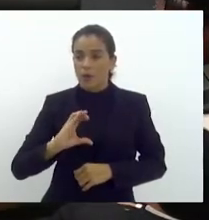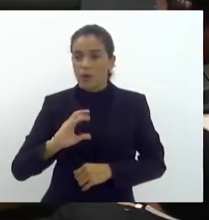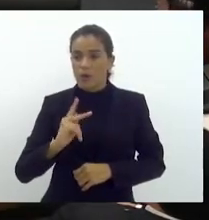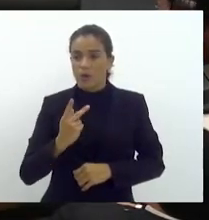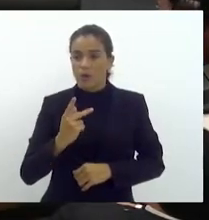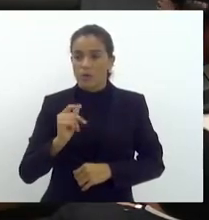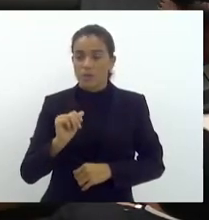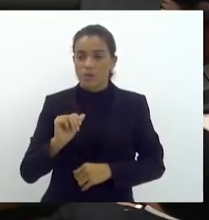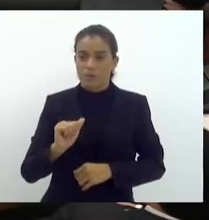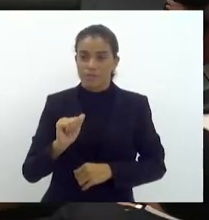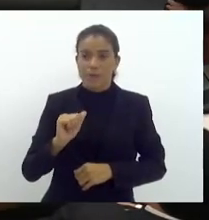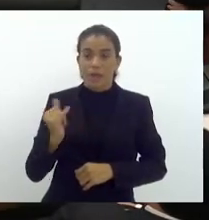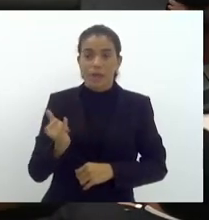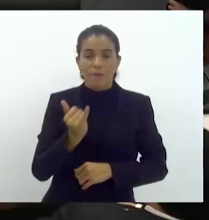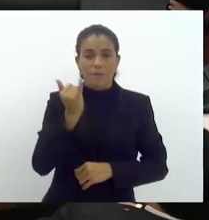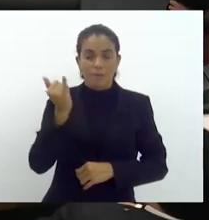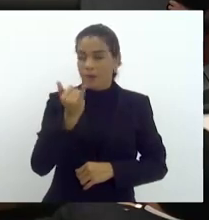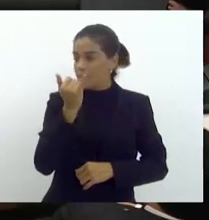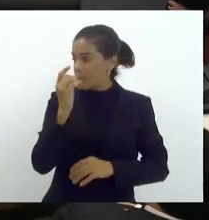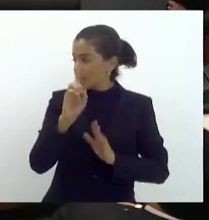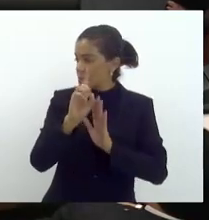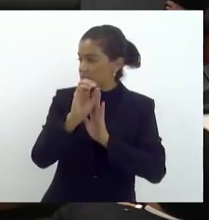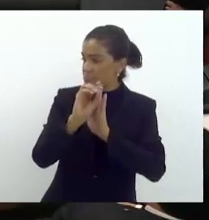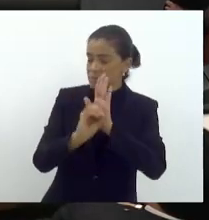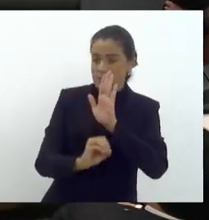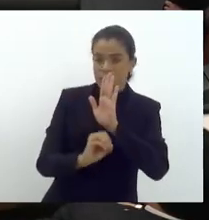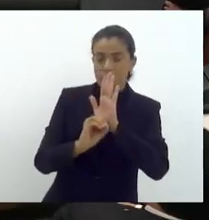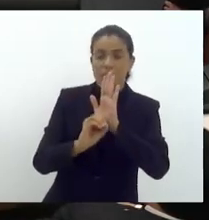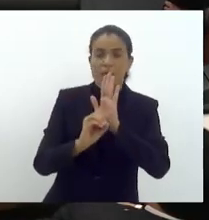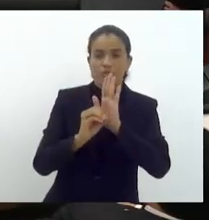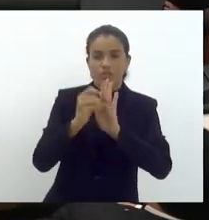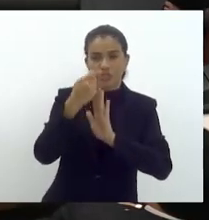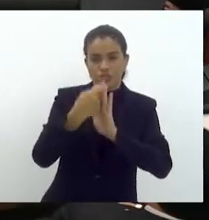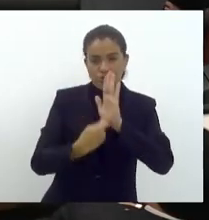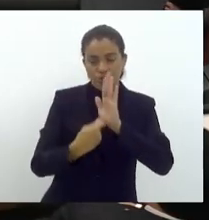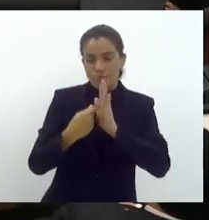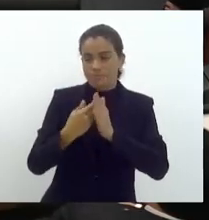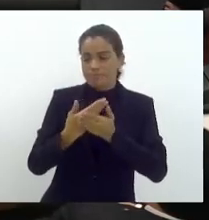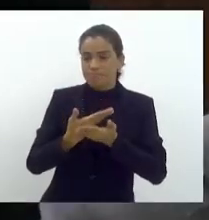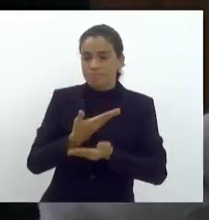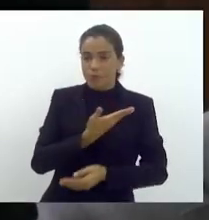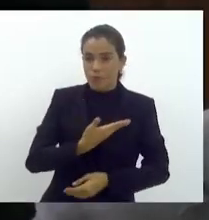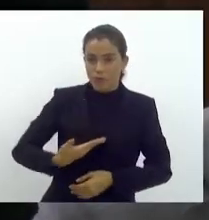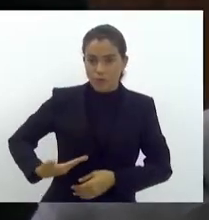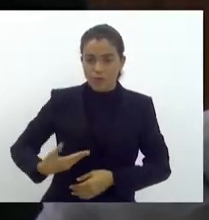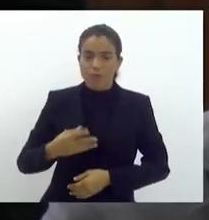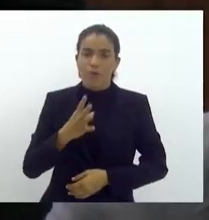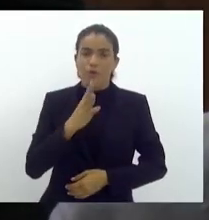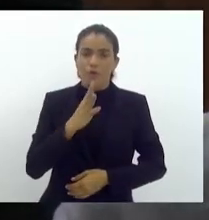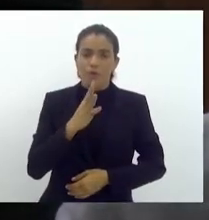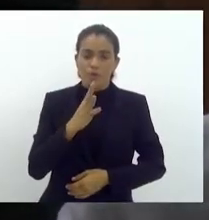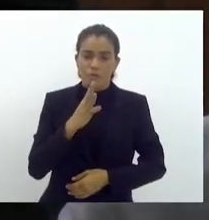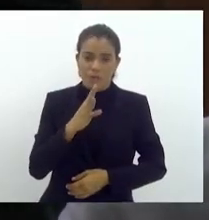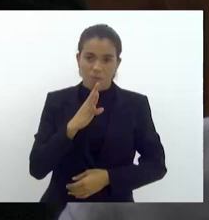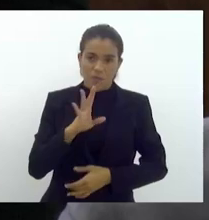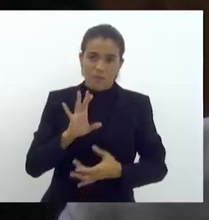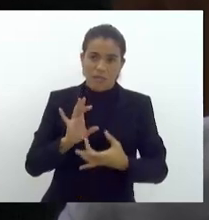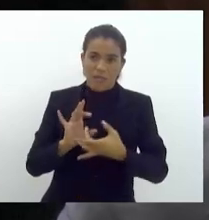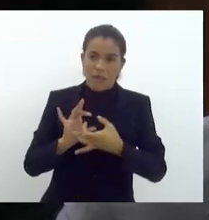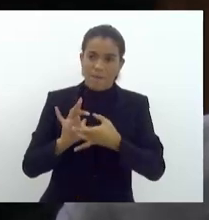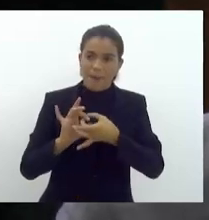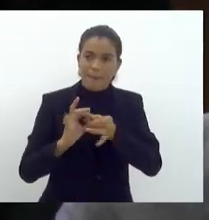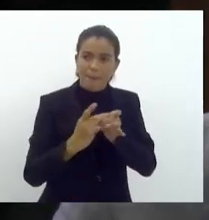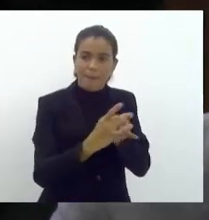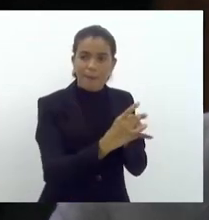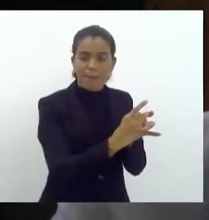importância dessa mensagem do governo nós reconhecemos exatamente essa rede de proteção que muitas